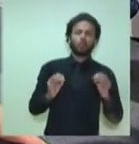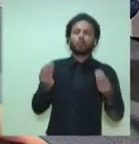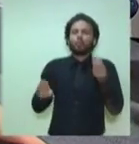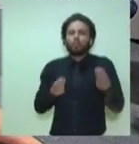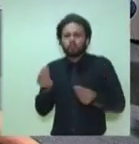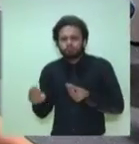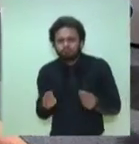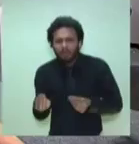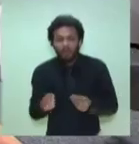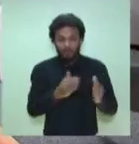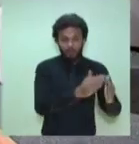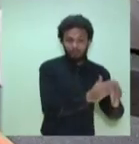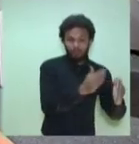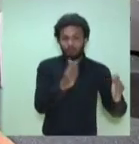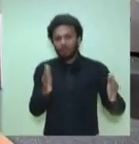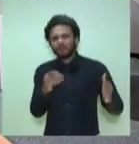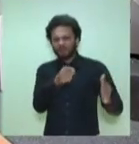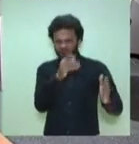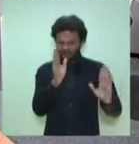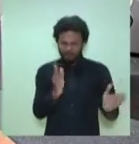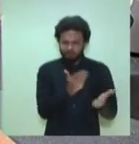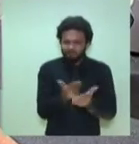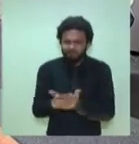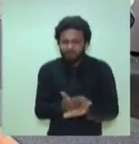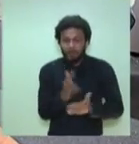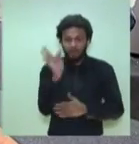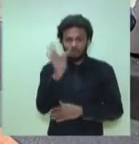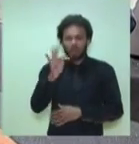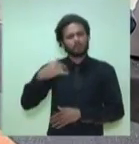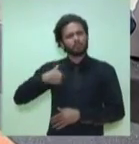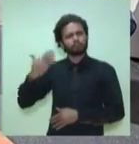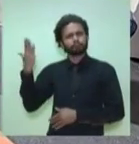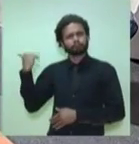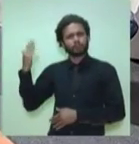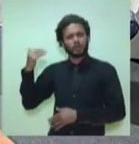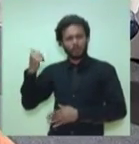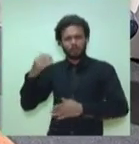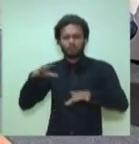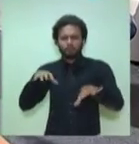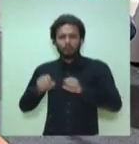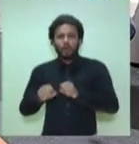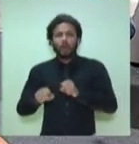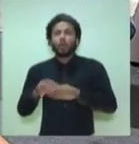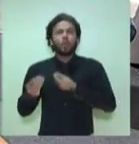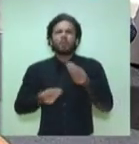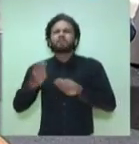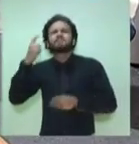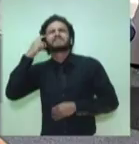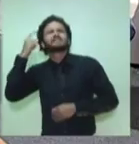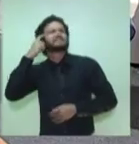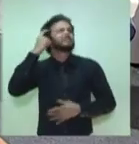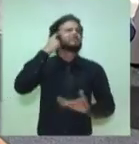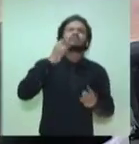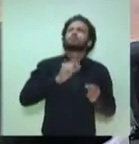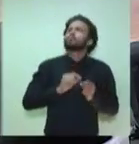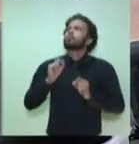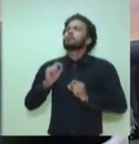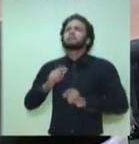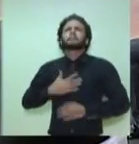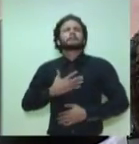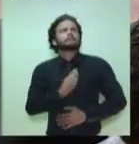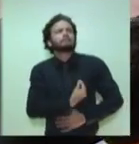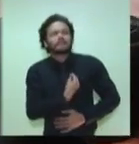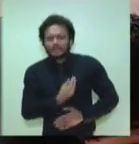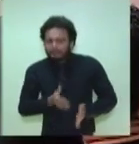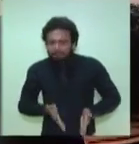Esse período que você está na universidade, eu, quando saí da universidade, você fica, o que eu vou fazer da minha vida agora, né? Que caminho eu vou